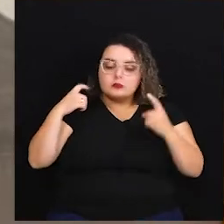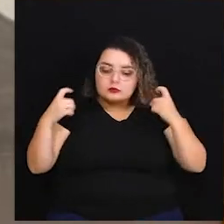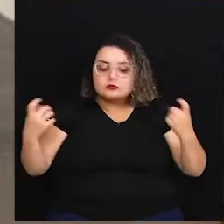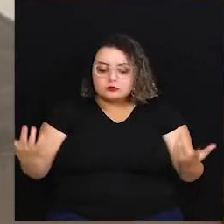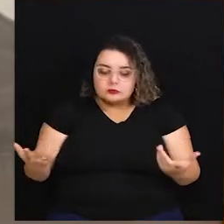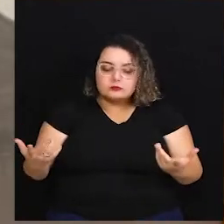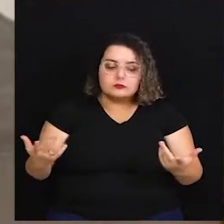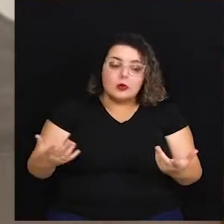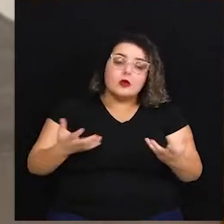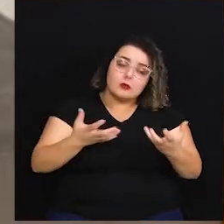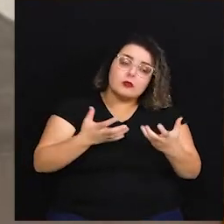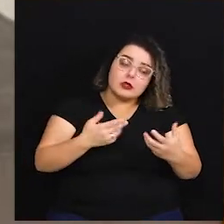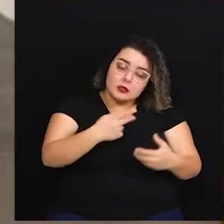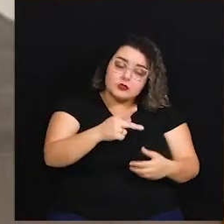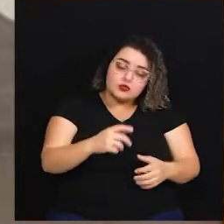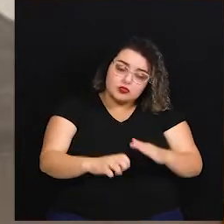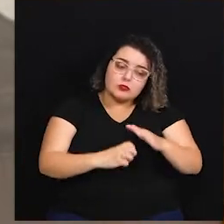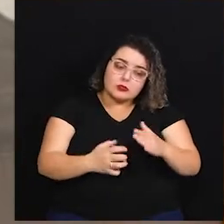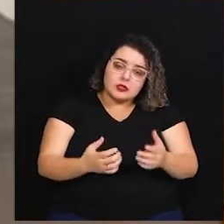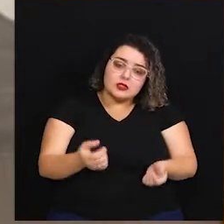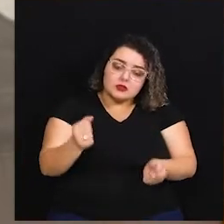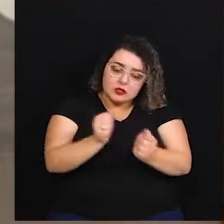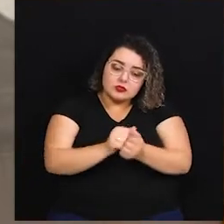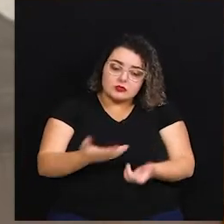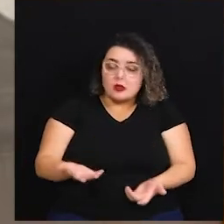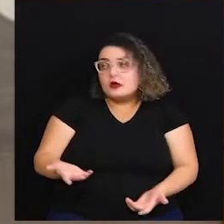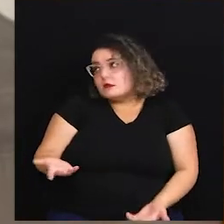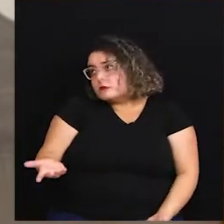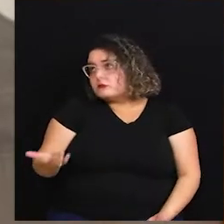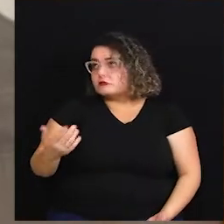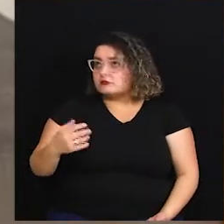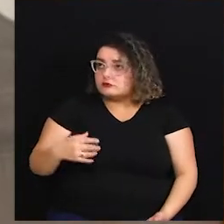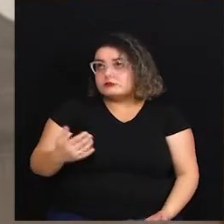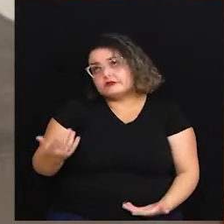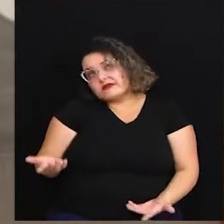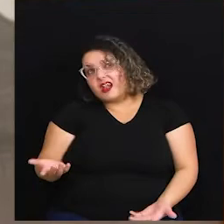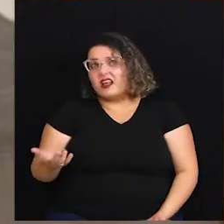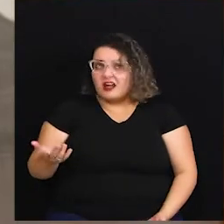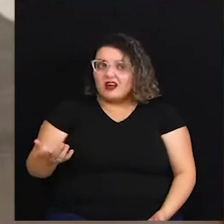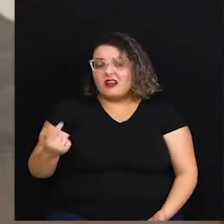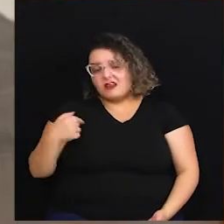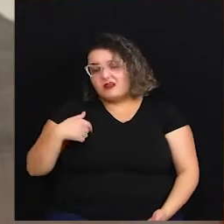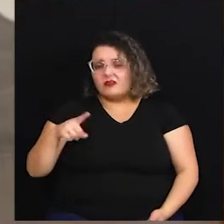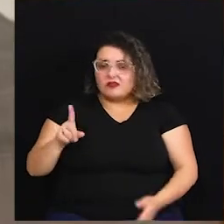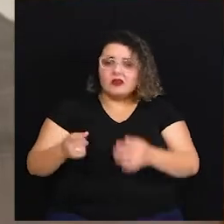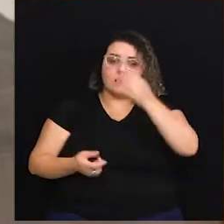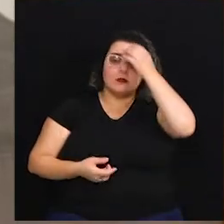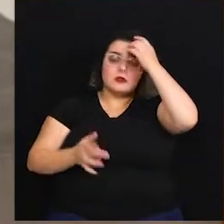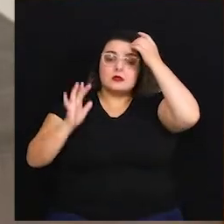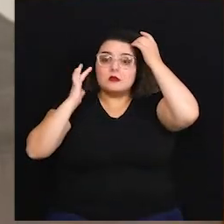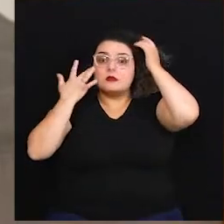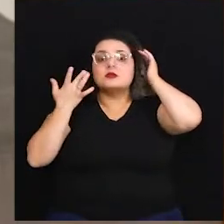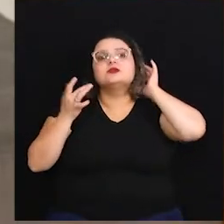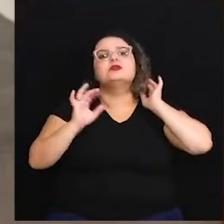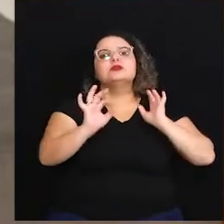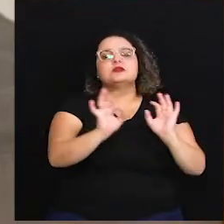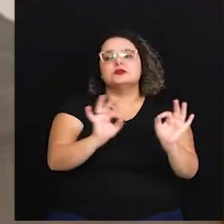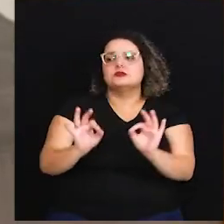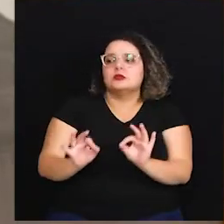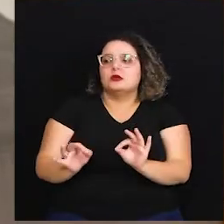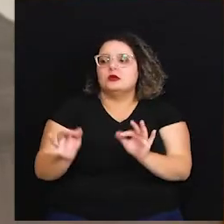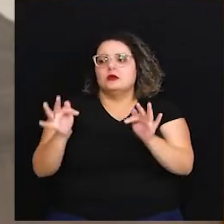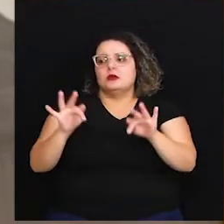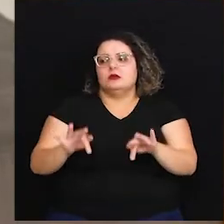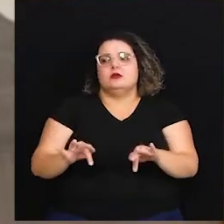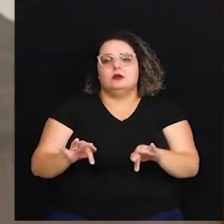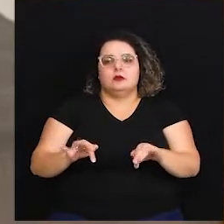tá, Luciano, vou. Só que pra mim era assim, ele ainda ia programar, ia se organizar nisso. Fim